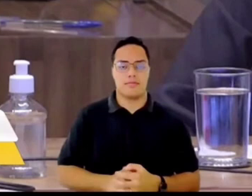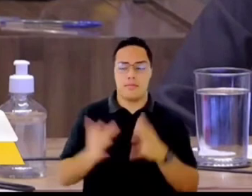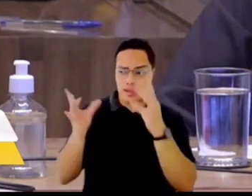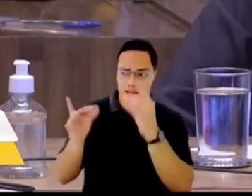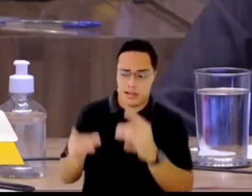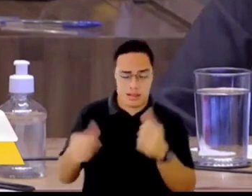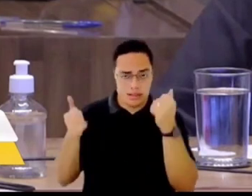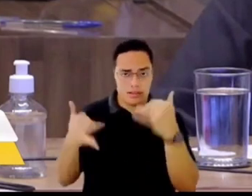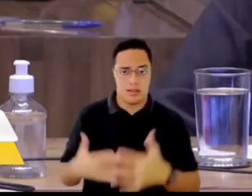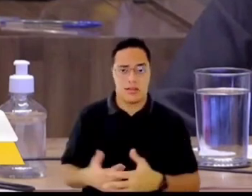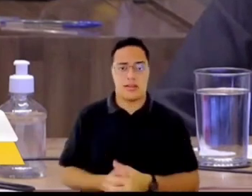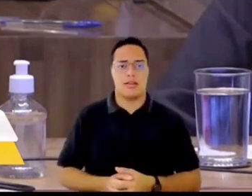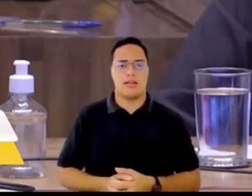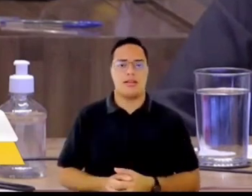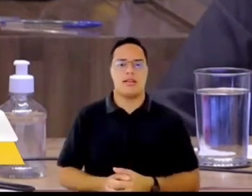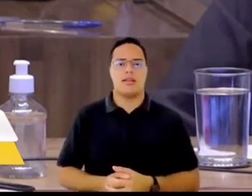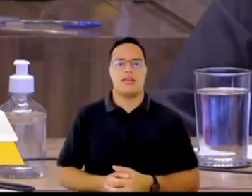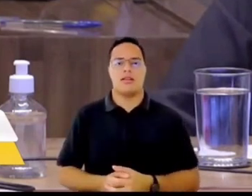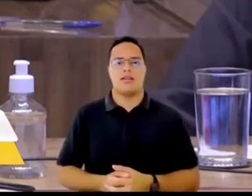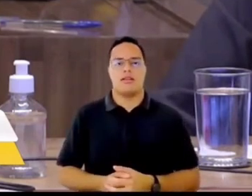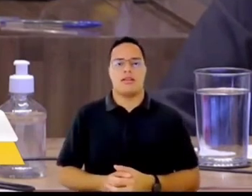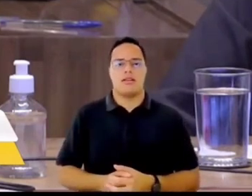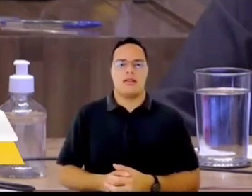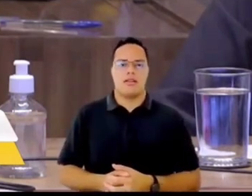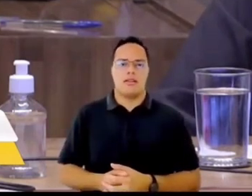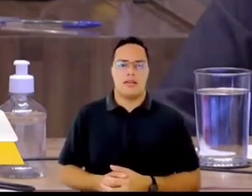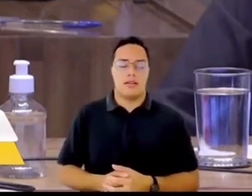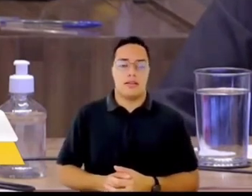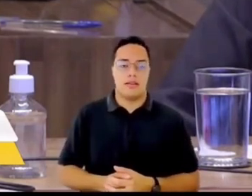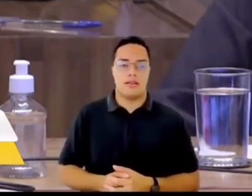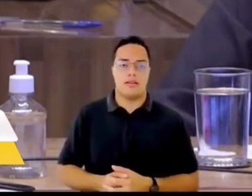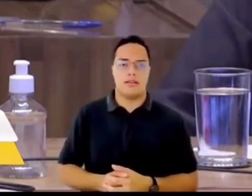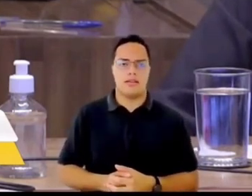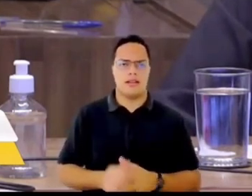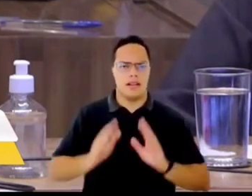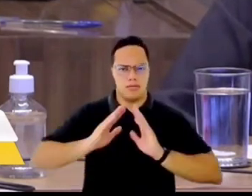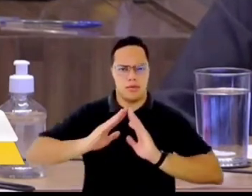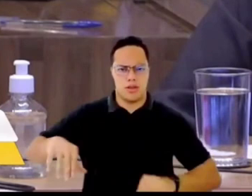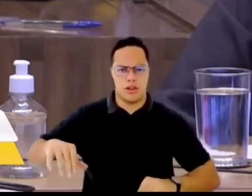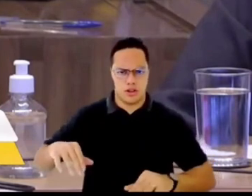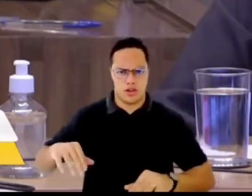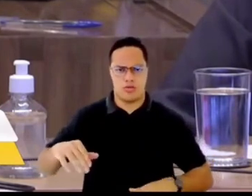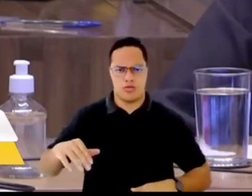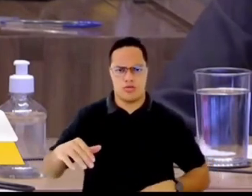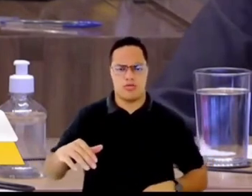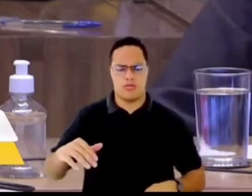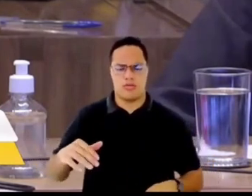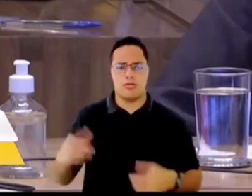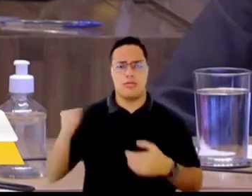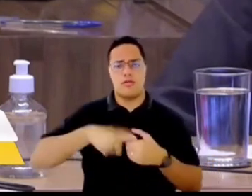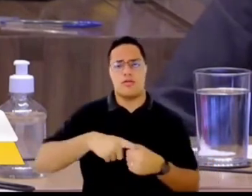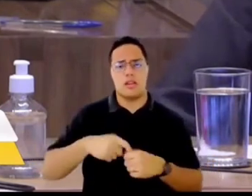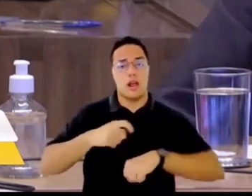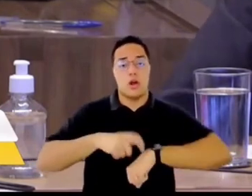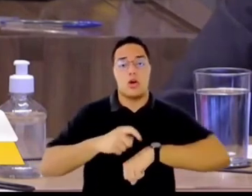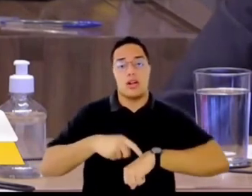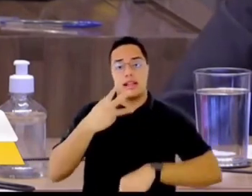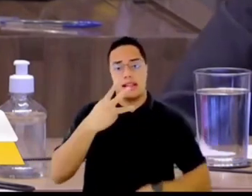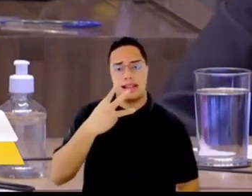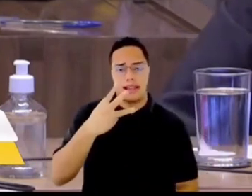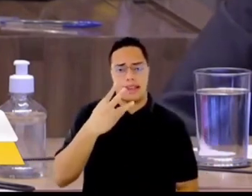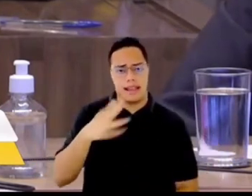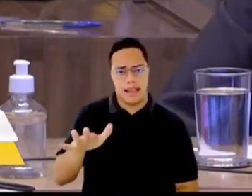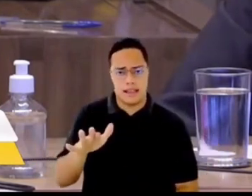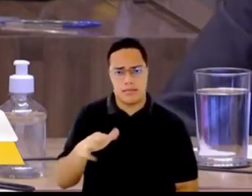pediu que eu retornasse, acho que foi a terceira vez, se eu não me engano, já era por volta de 3h30, 3h40 da madrugada. Da madrugada?